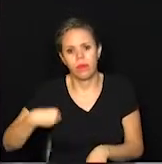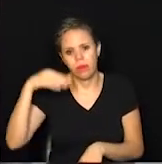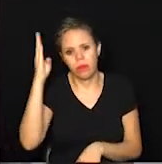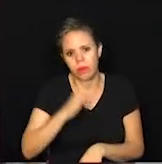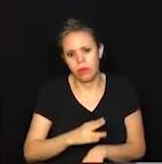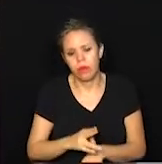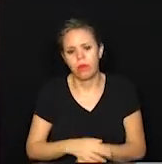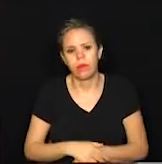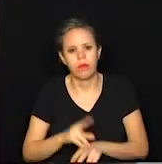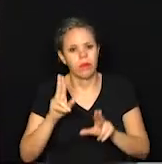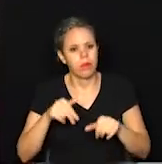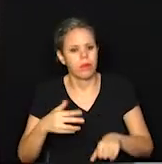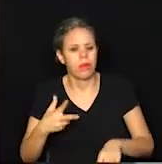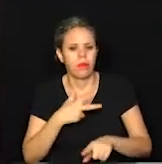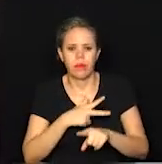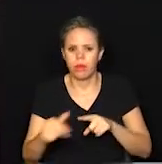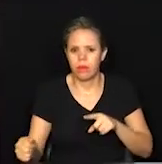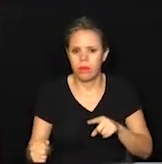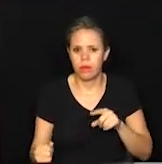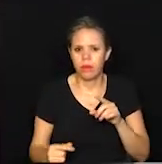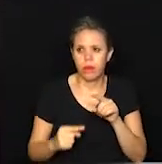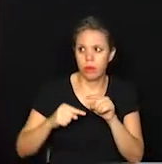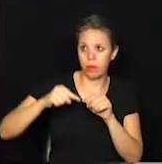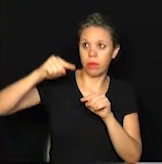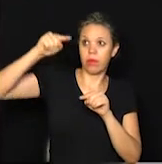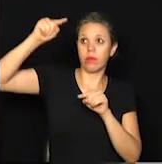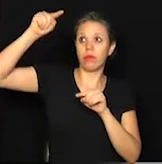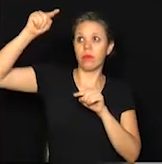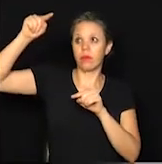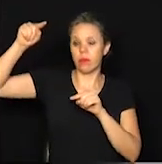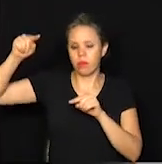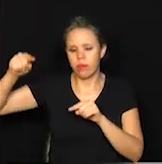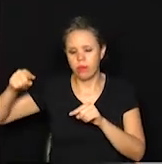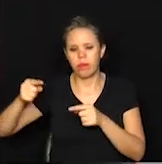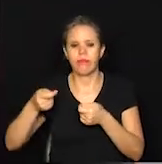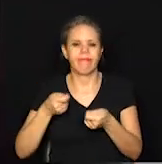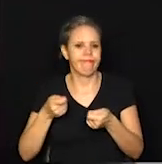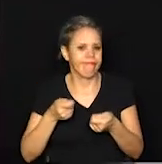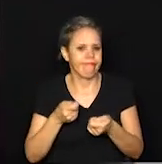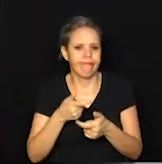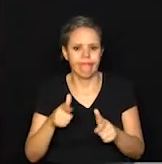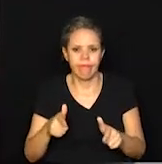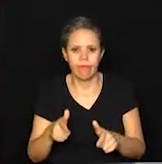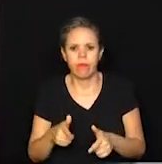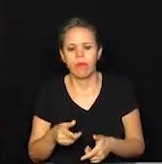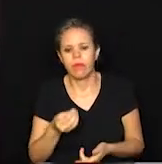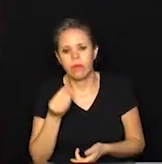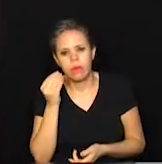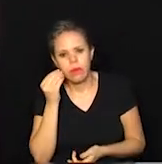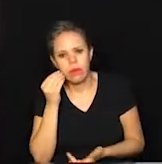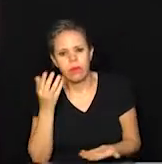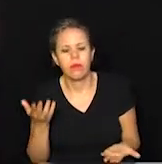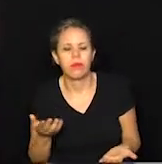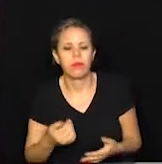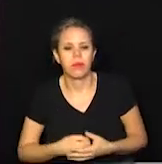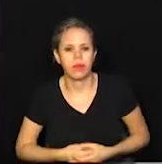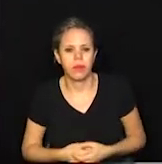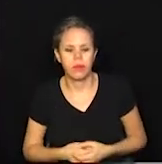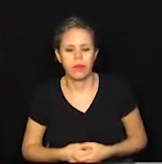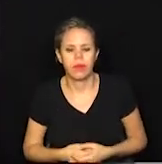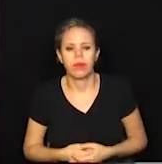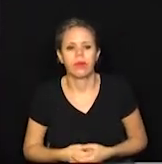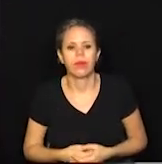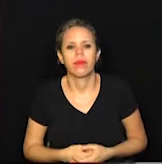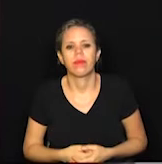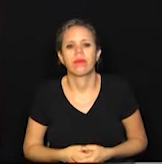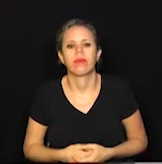nunca conseguiu sair do platô, chamado platô, né? Tem se estabilizado uma situação